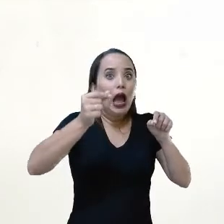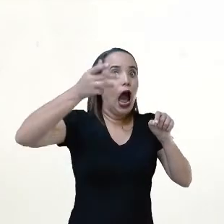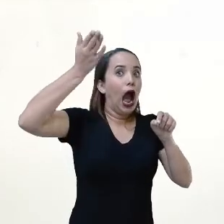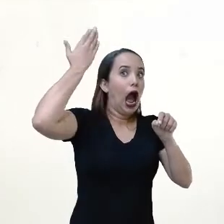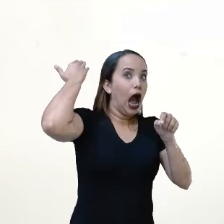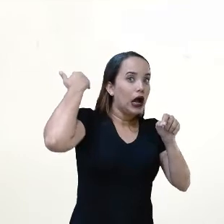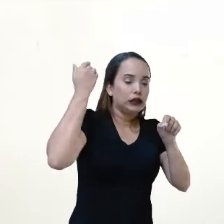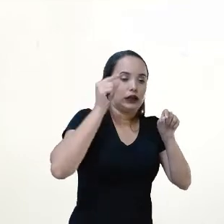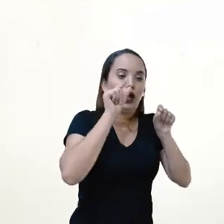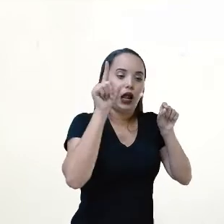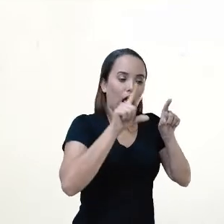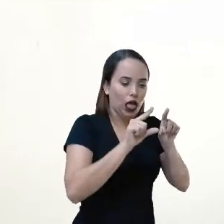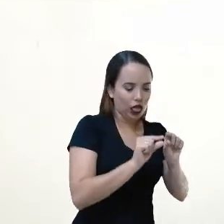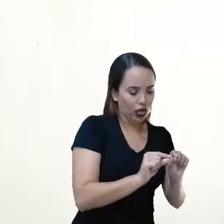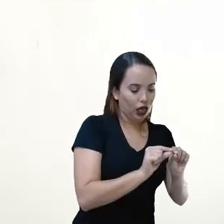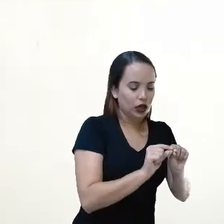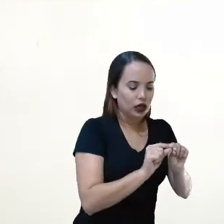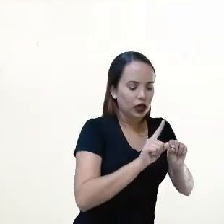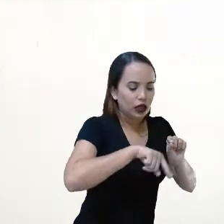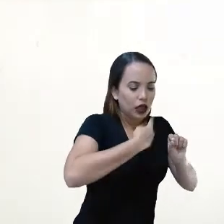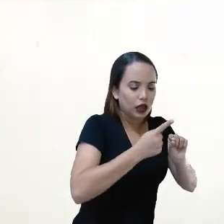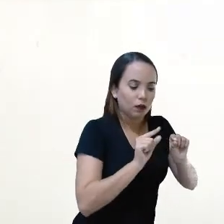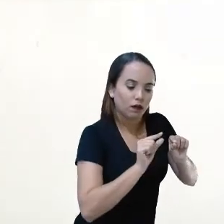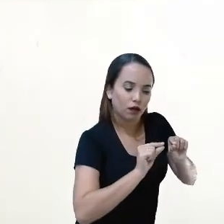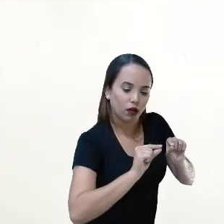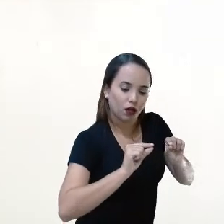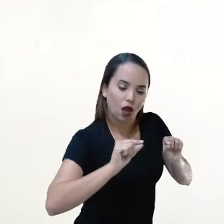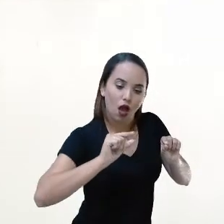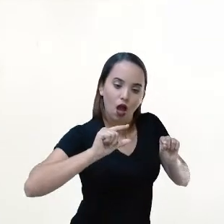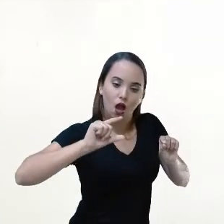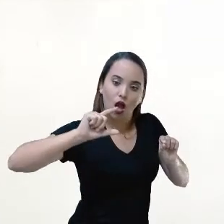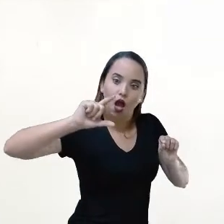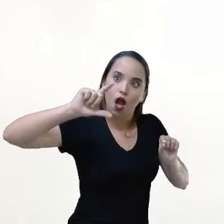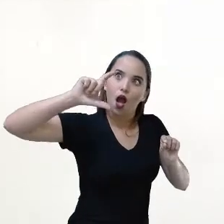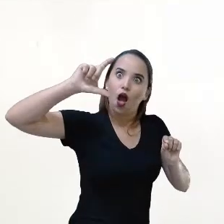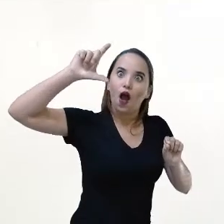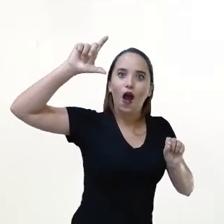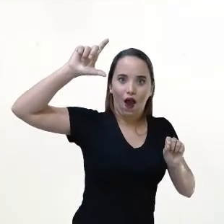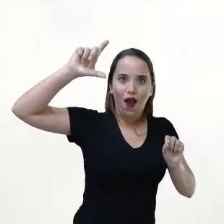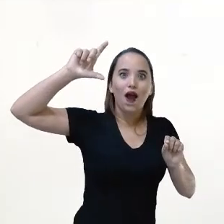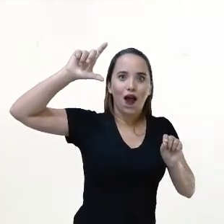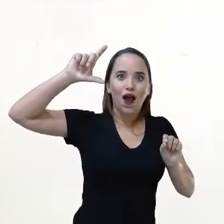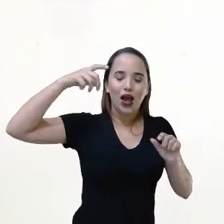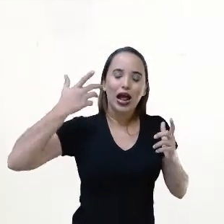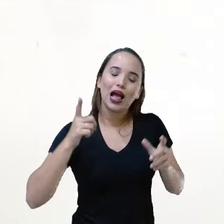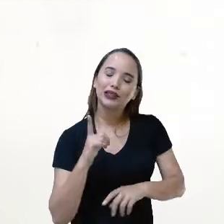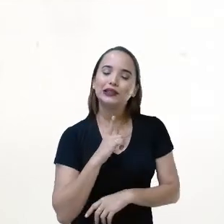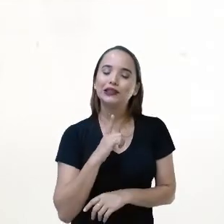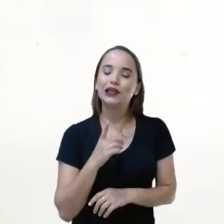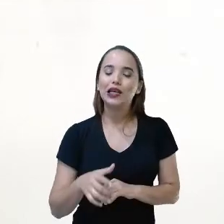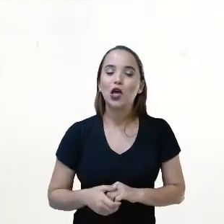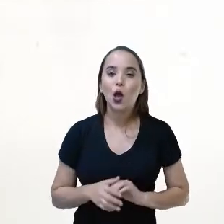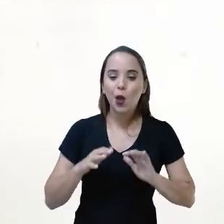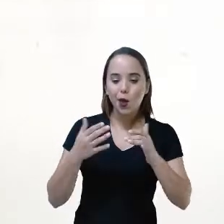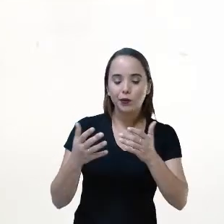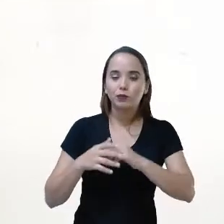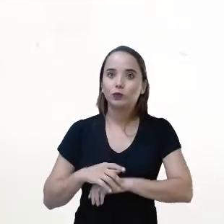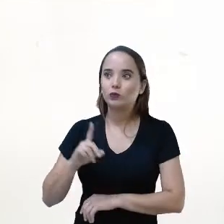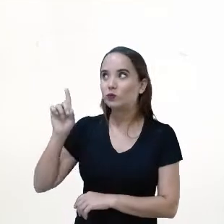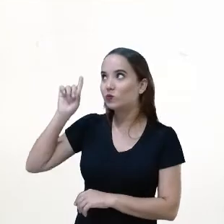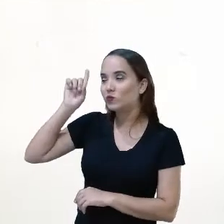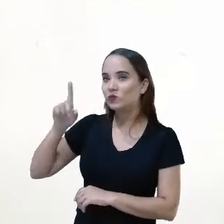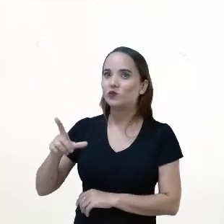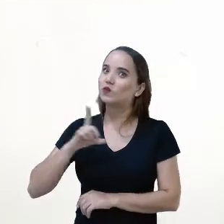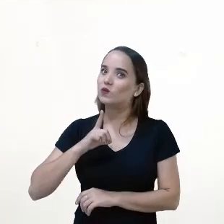que estabilizado e ele vai aumentando, ele vai subindo. Então isso vai subindo os números que estão aqui